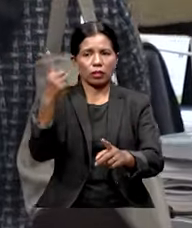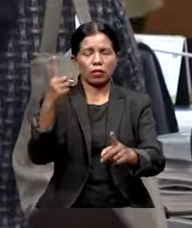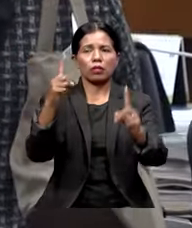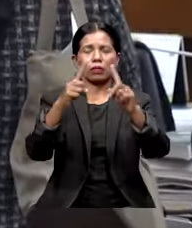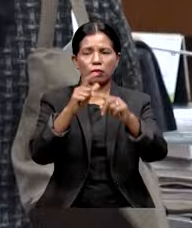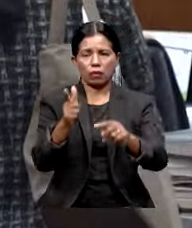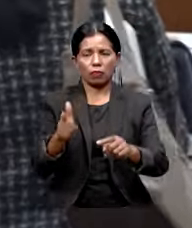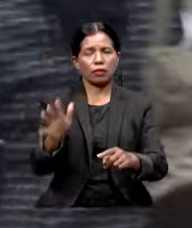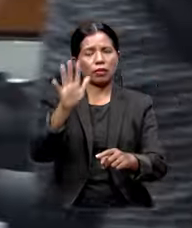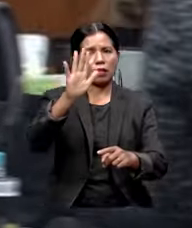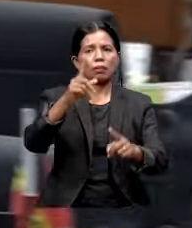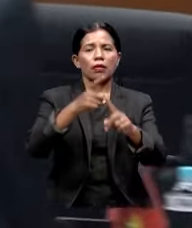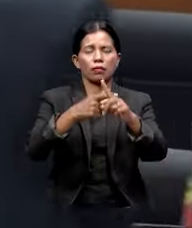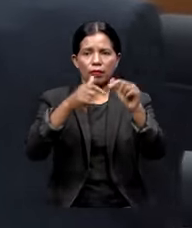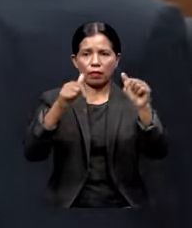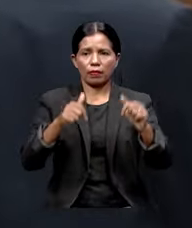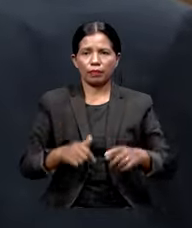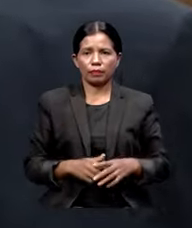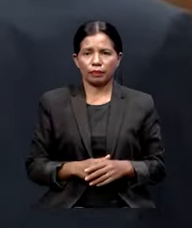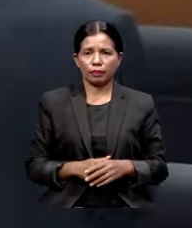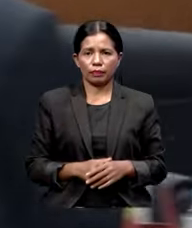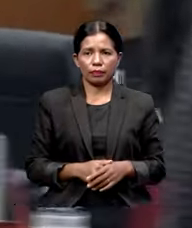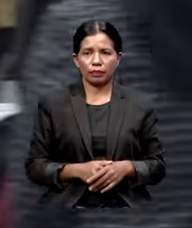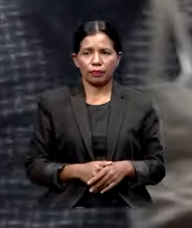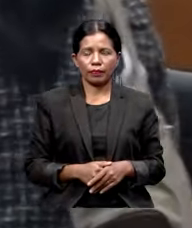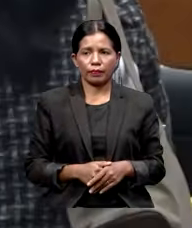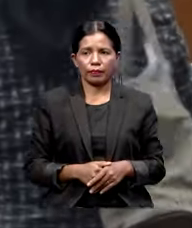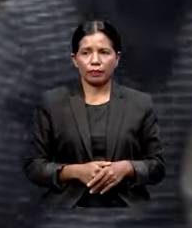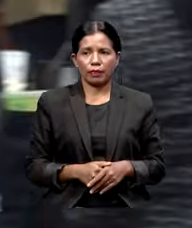Nulo Recim Lima Fulangne. Simão Ximenes, Marito da Costa, Diamen.